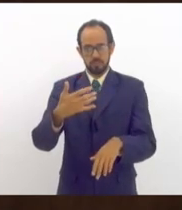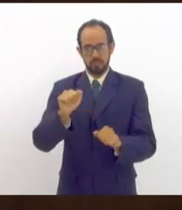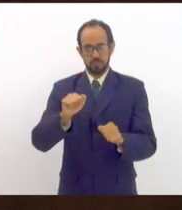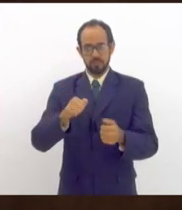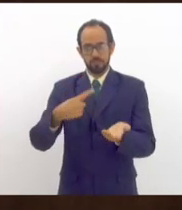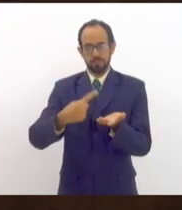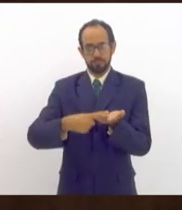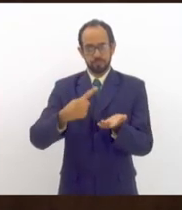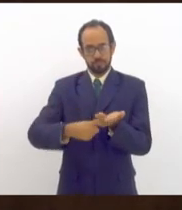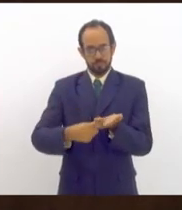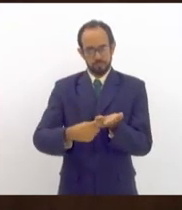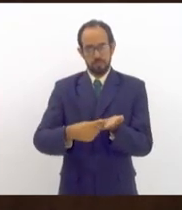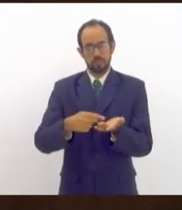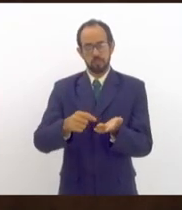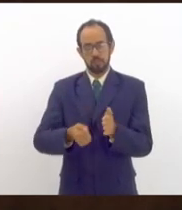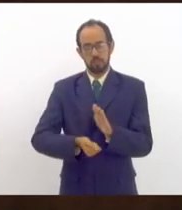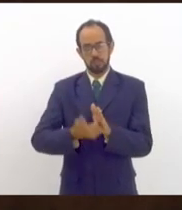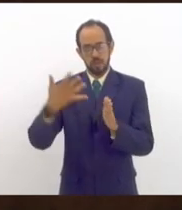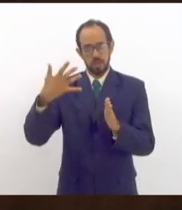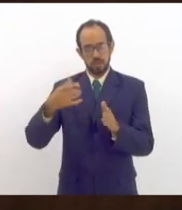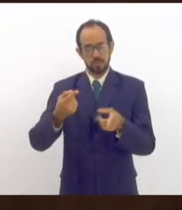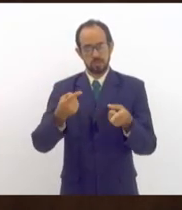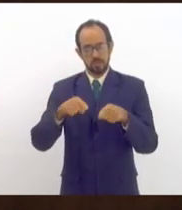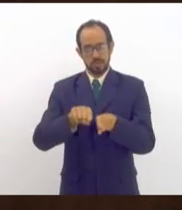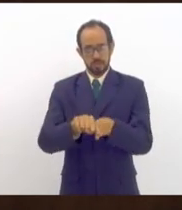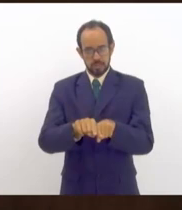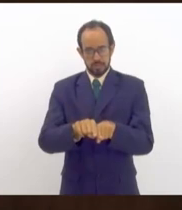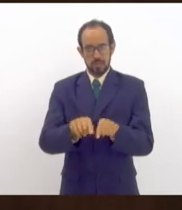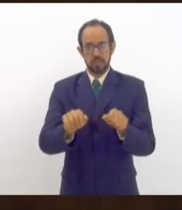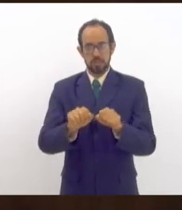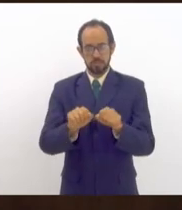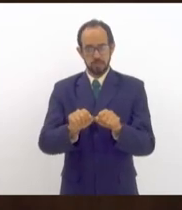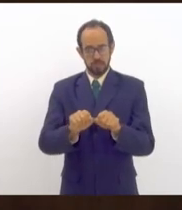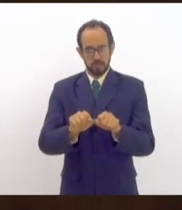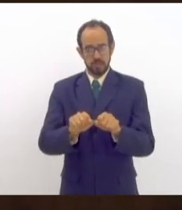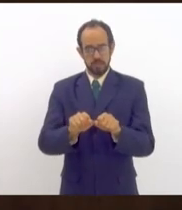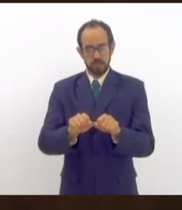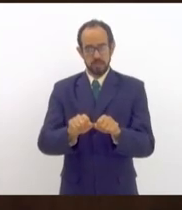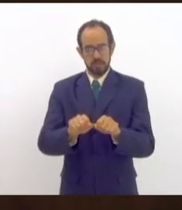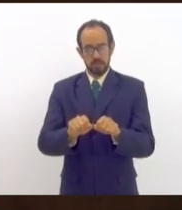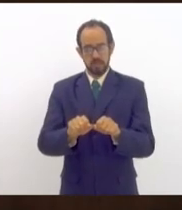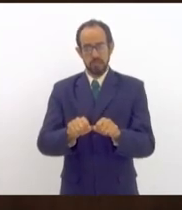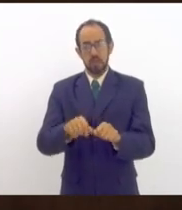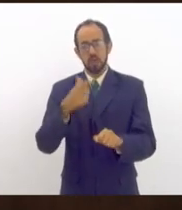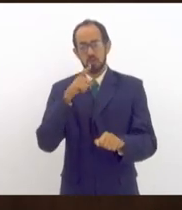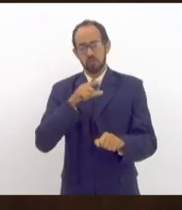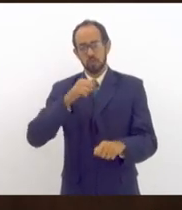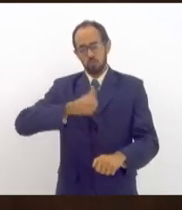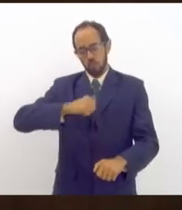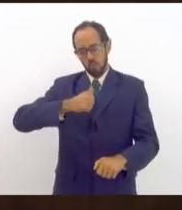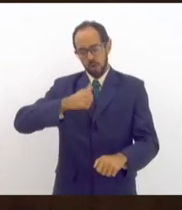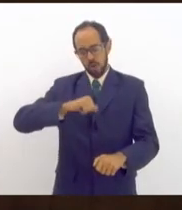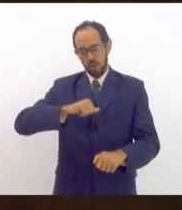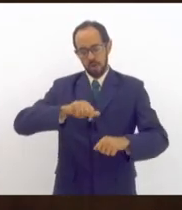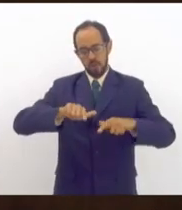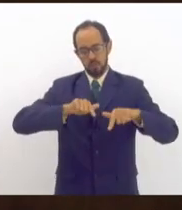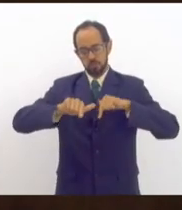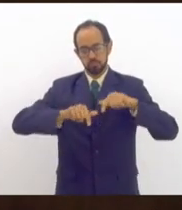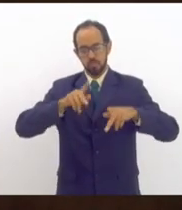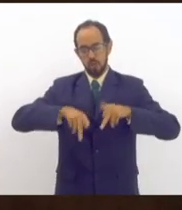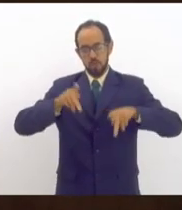acordos várias parcerias foram firmadas no sentido de qualificar a população